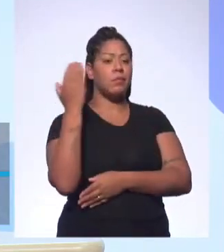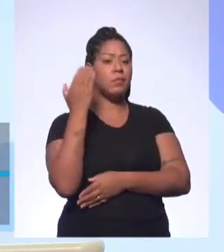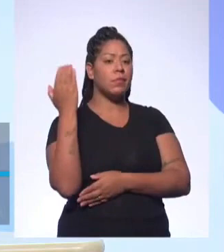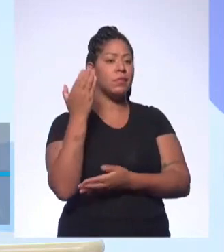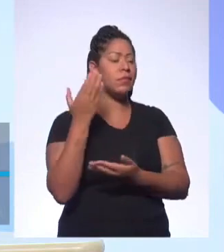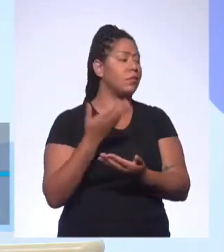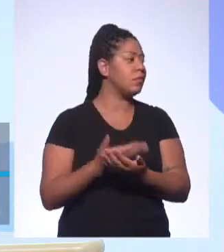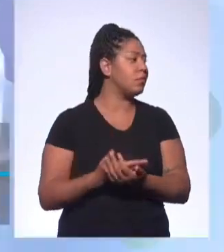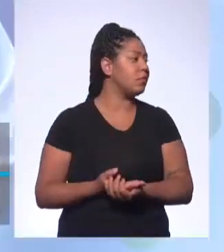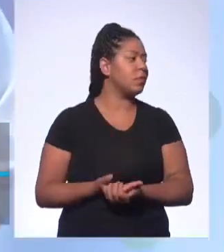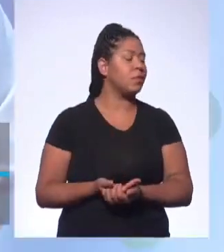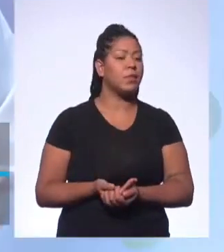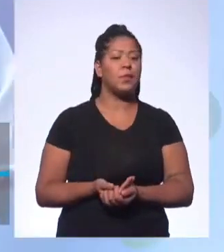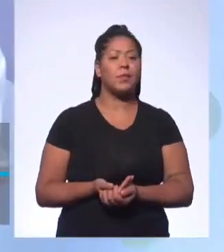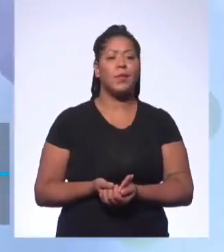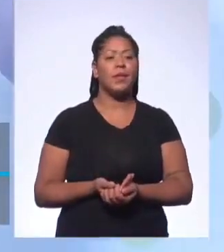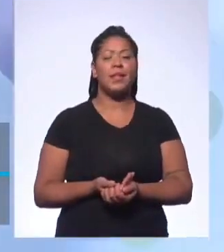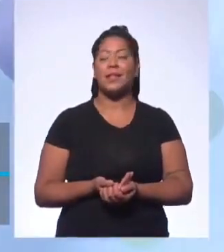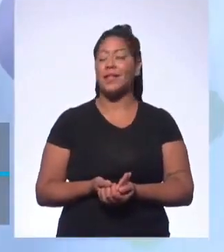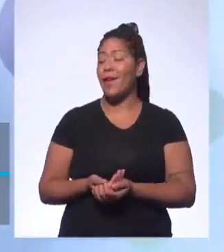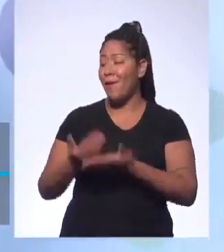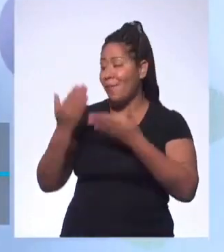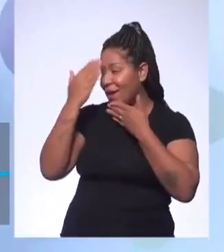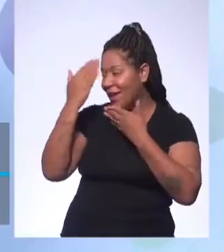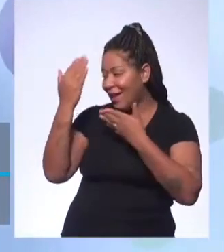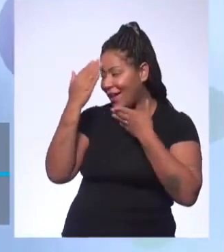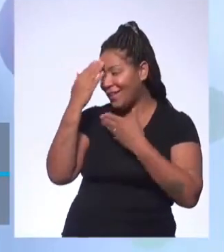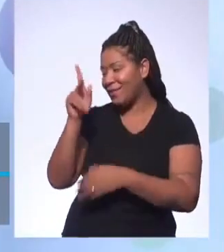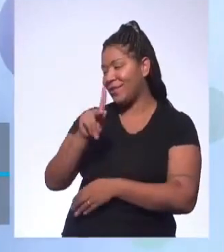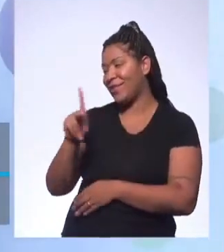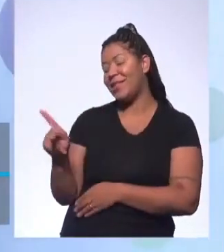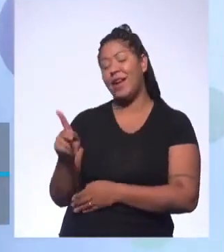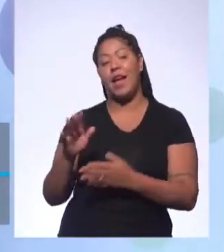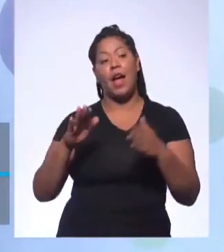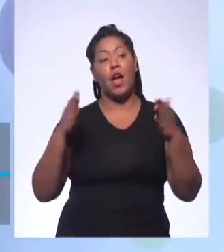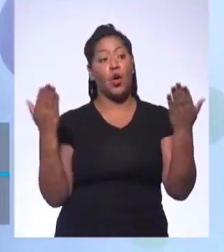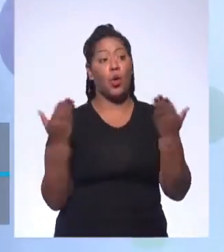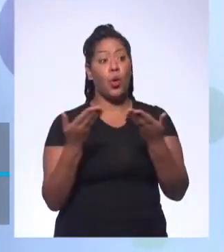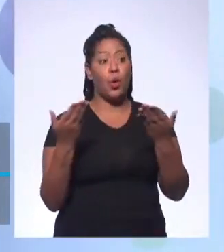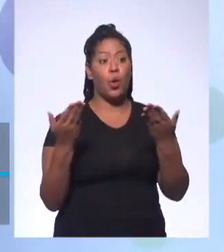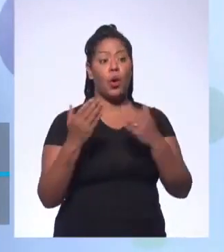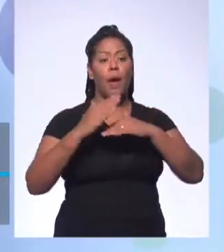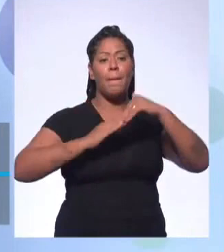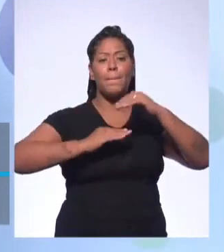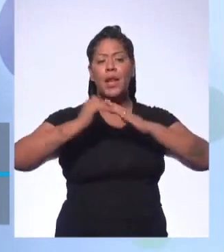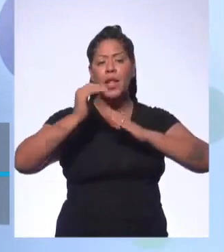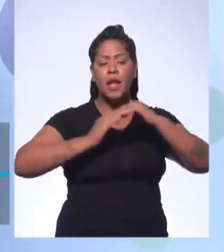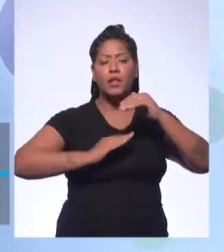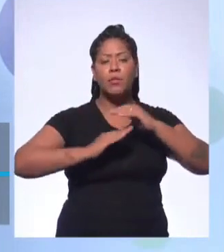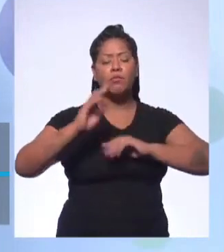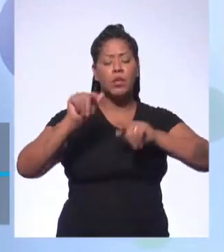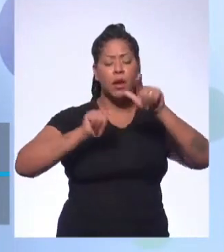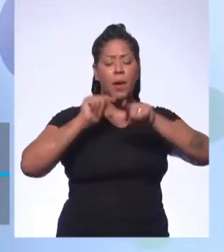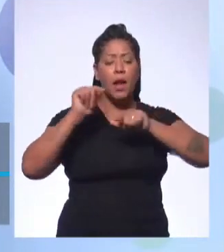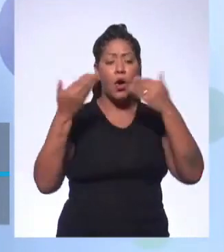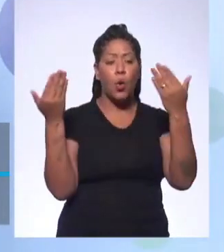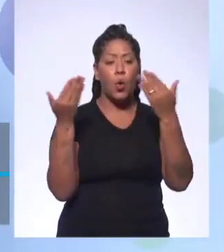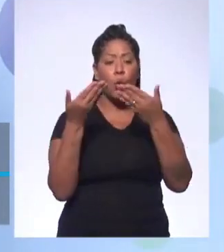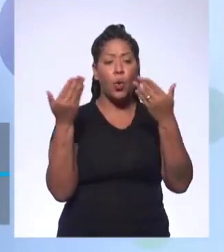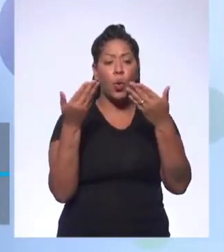aí, muito obrigado, professor. Então vamos ver aí qual a habilidade que nós vamos trabalhar hoje, retomar,